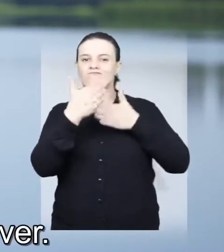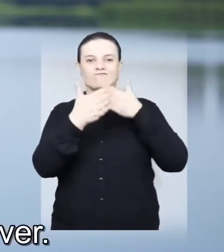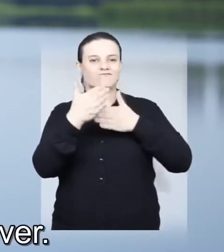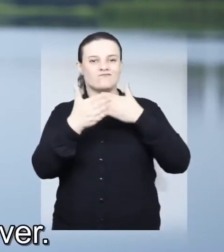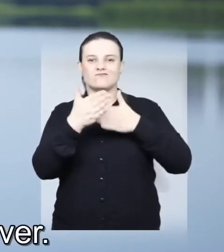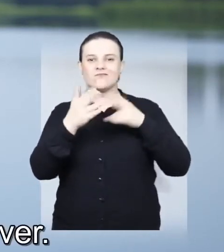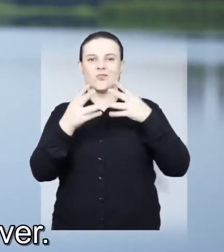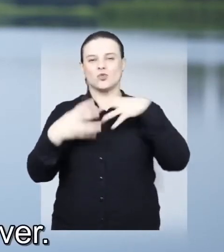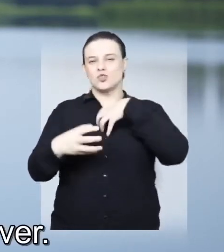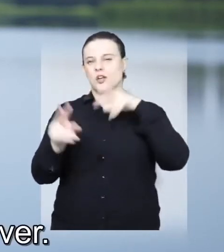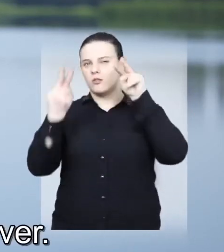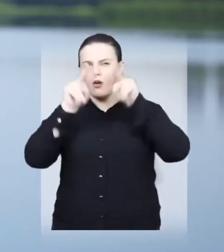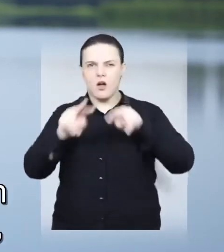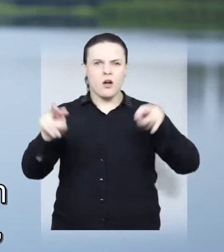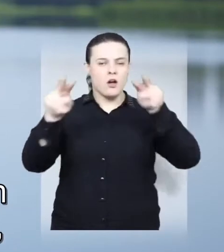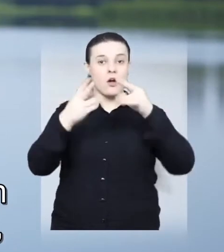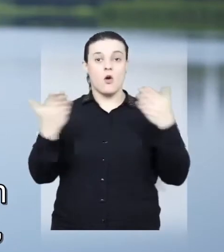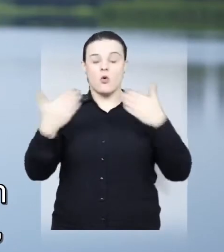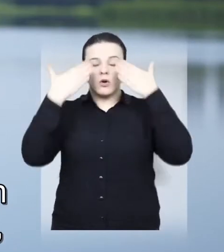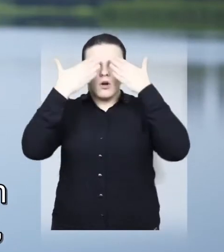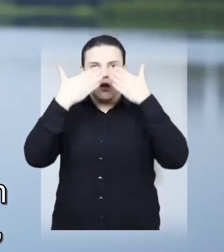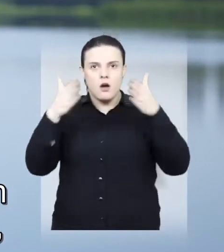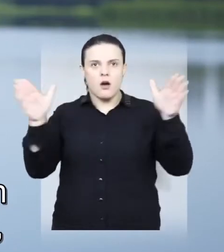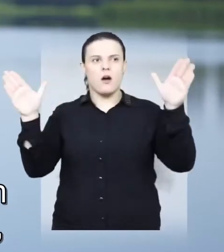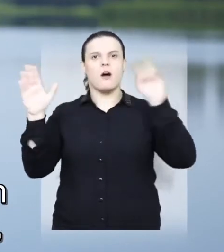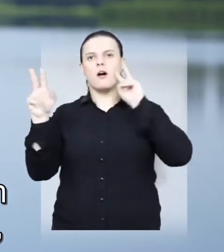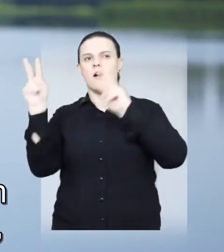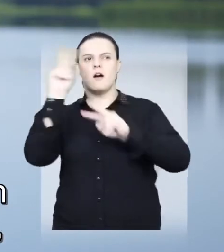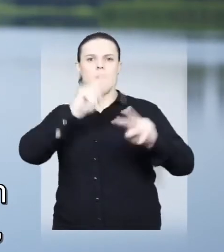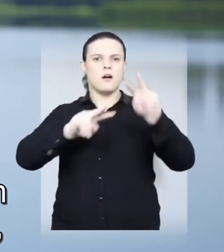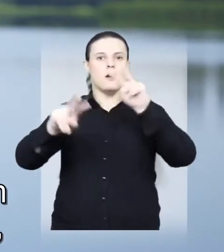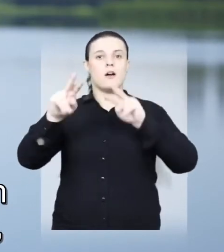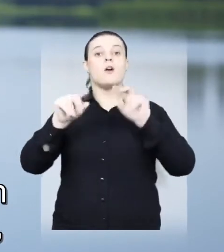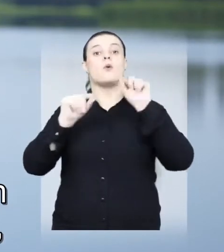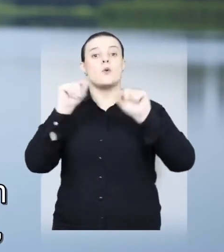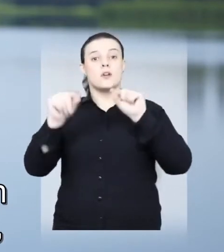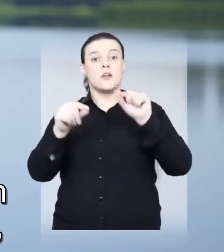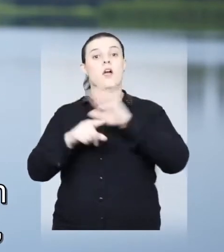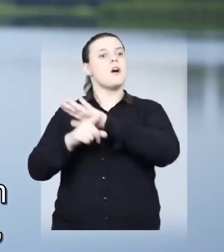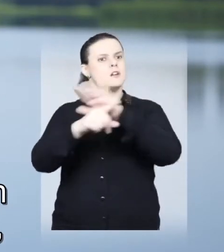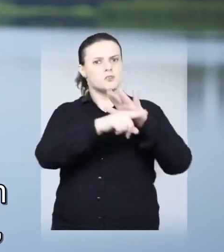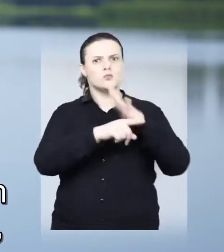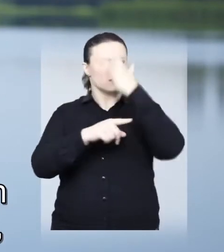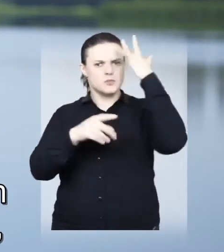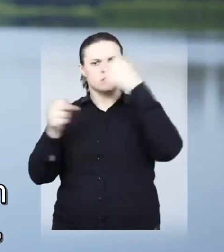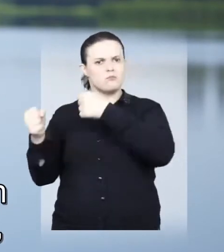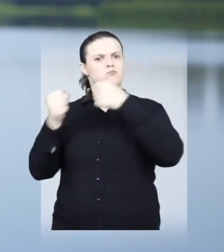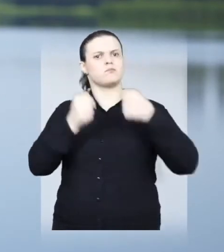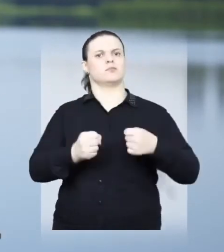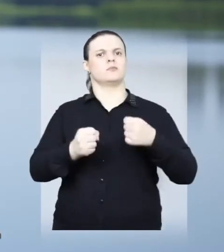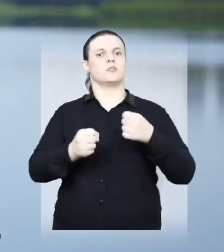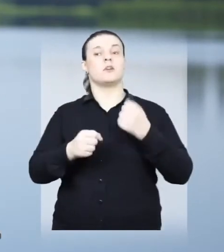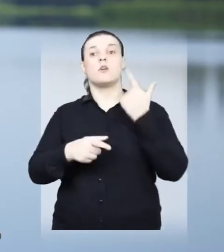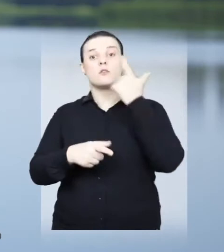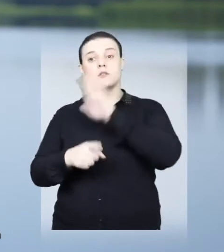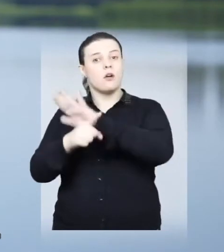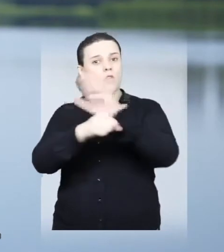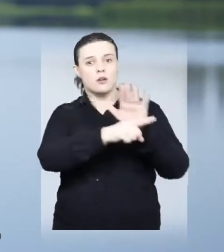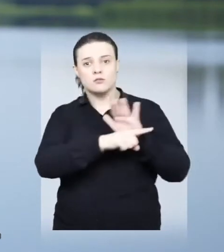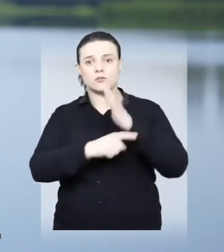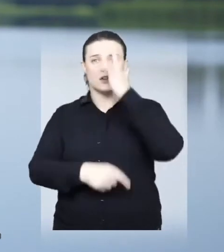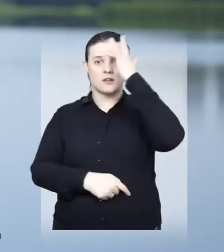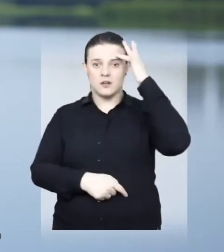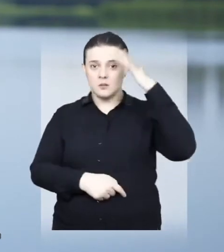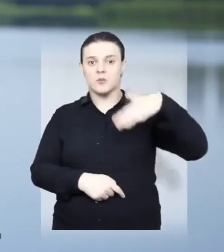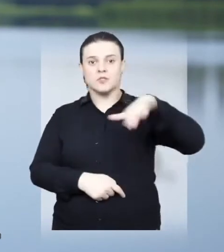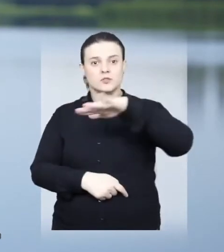limitada de ver, né? Hoje eu vejo o esporte como um instrumento mesmo de empoderamento, como um instrumento mesmo